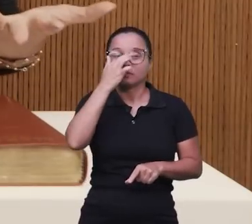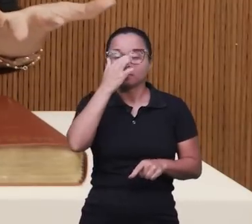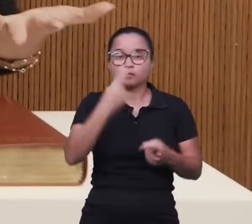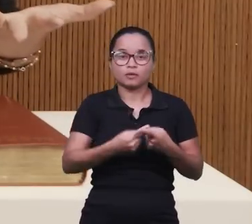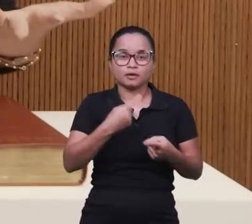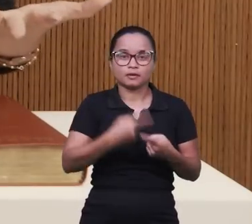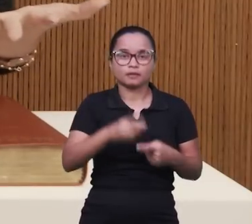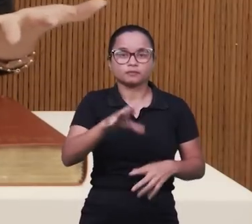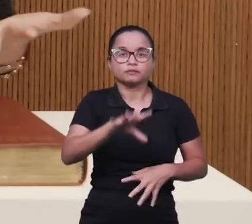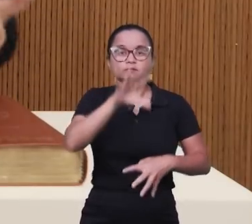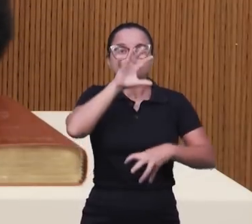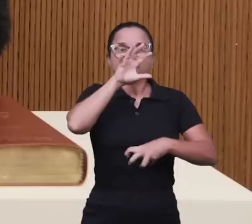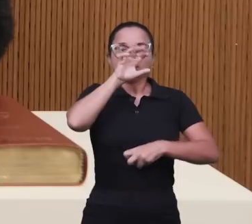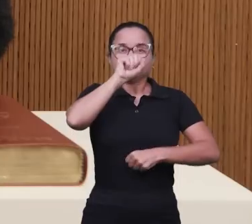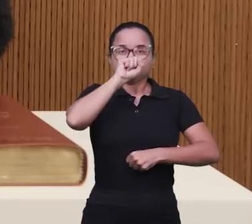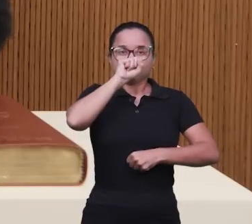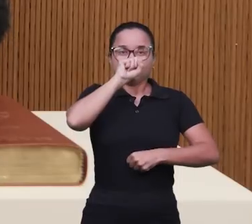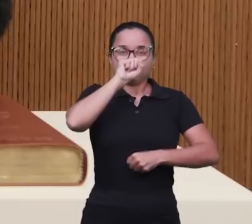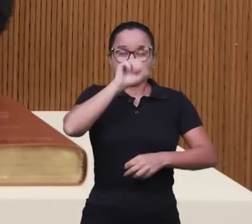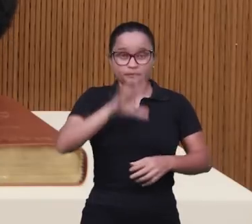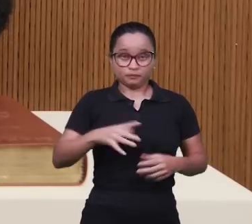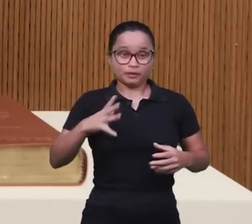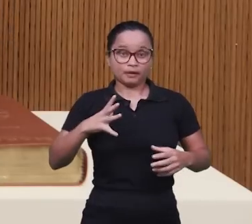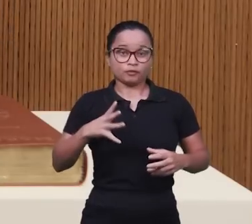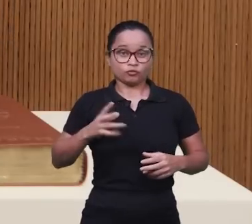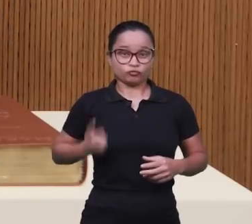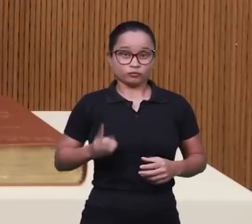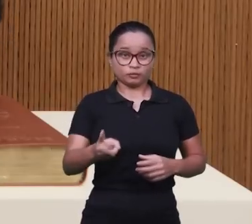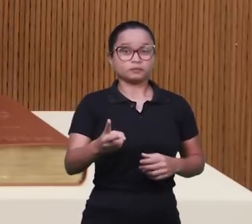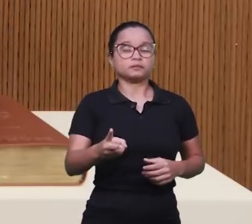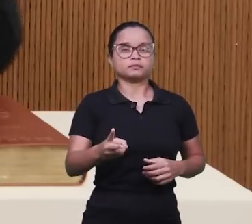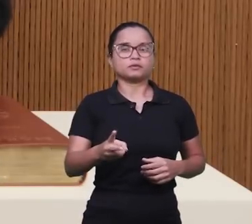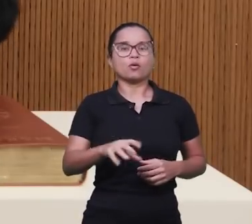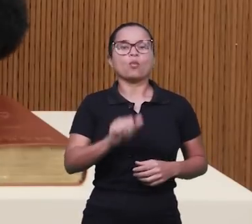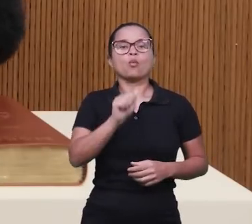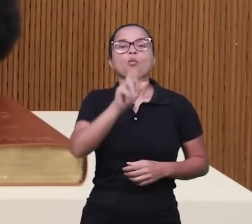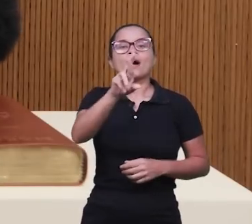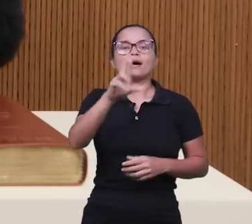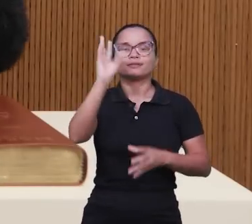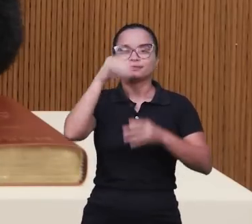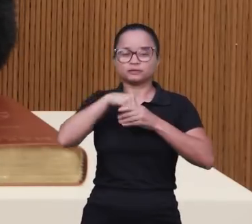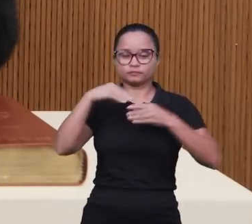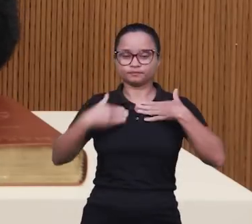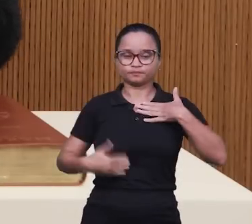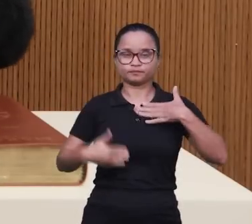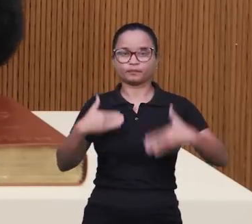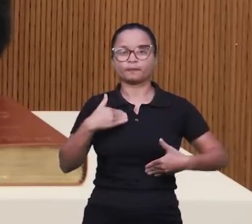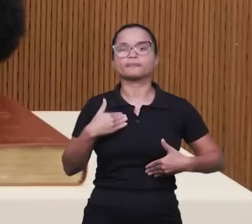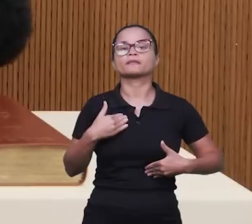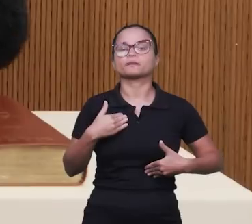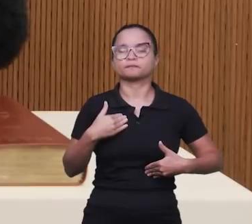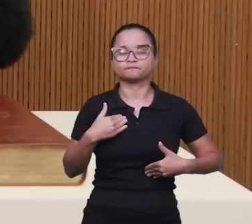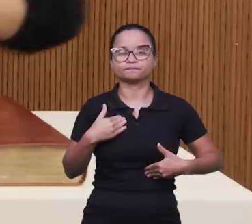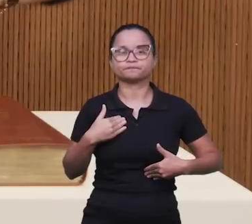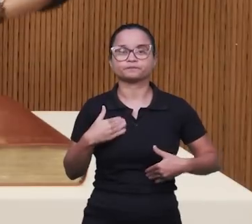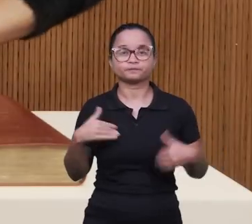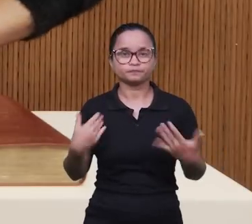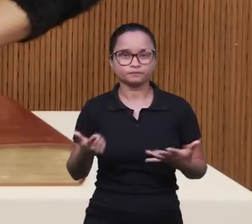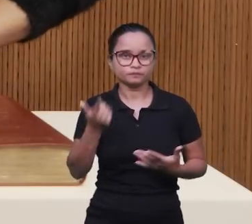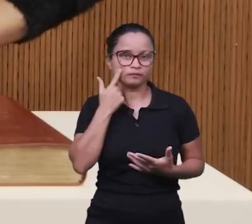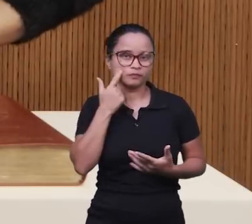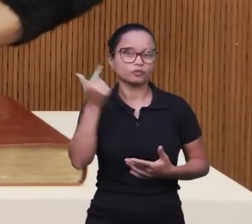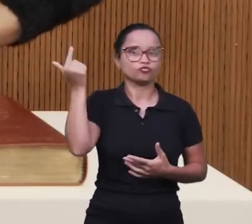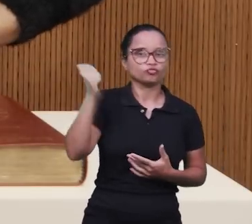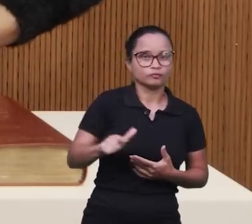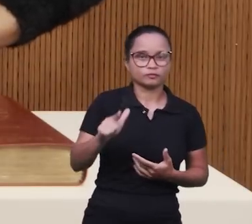na sua inspiração e vai te ajudar a manter o fluxo de ar do seu corpo equilibrado. Então,